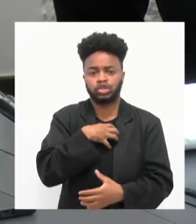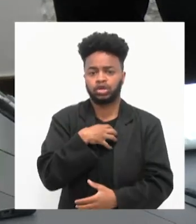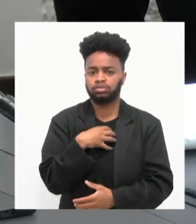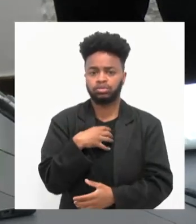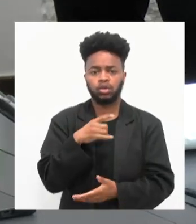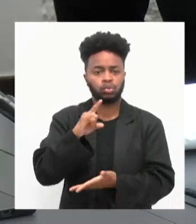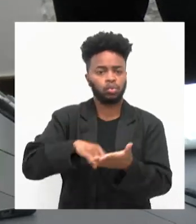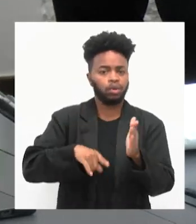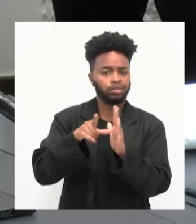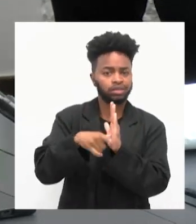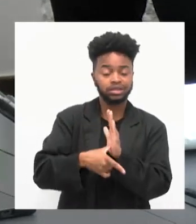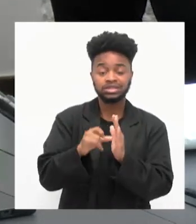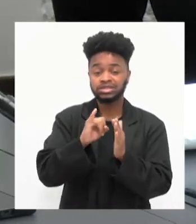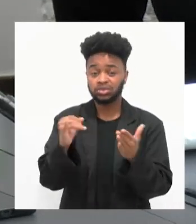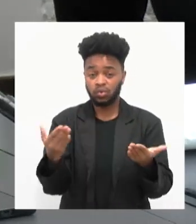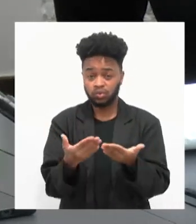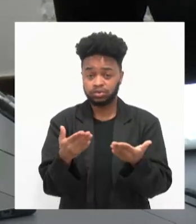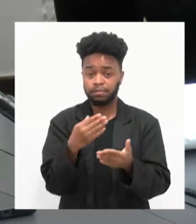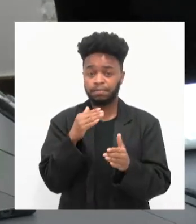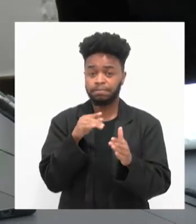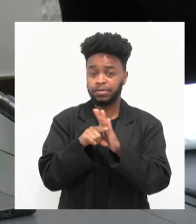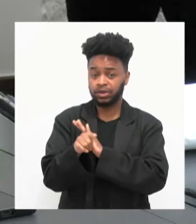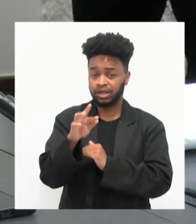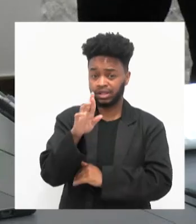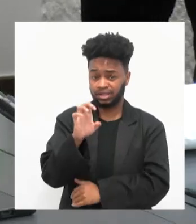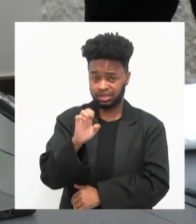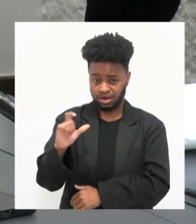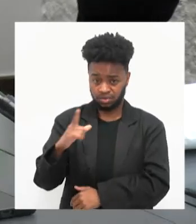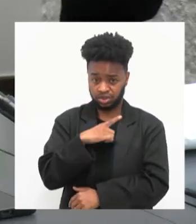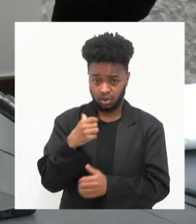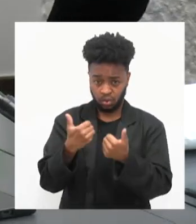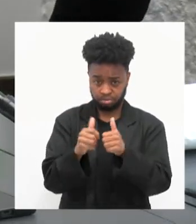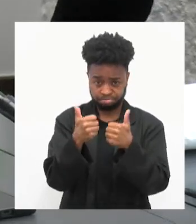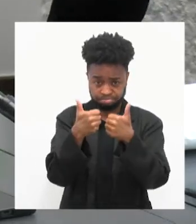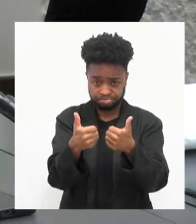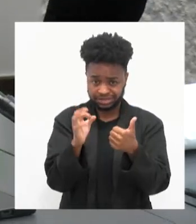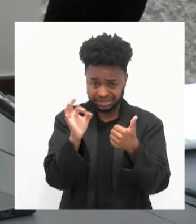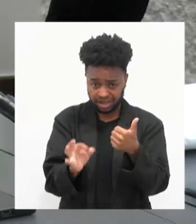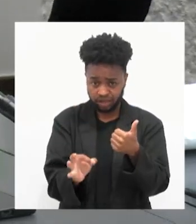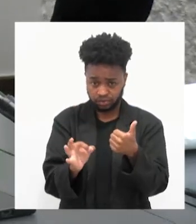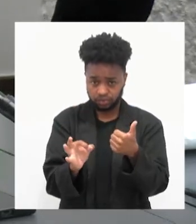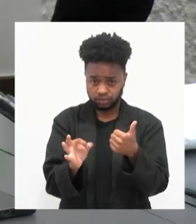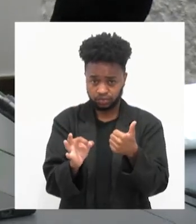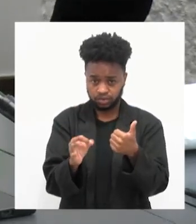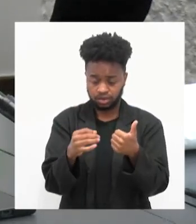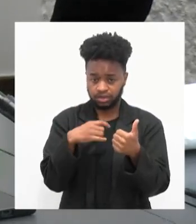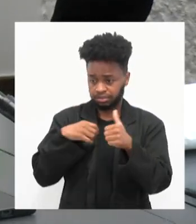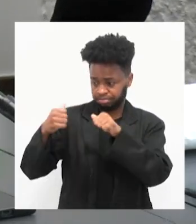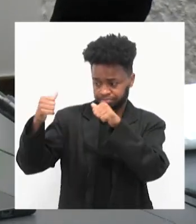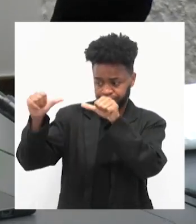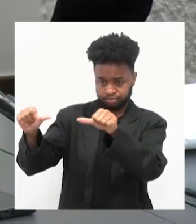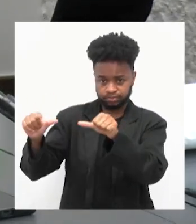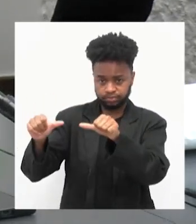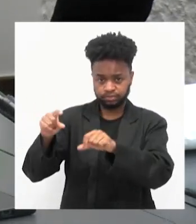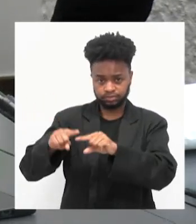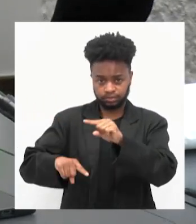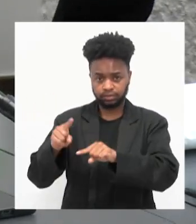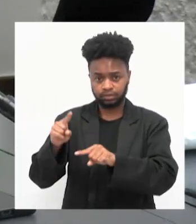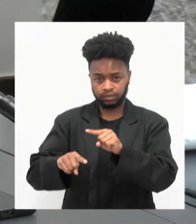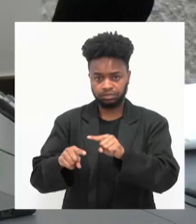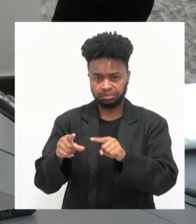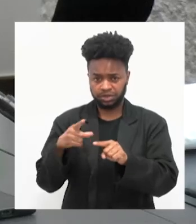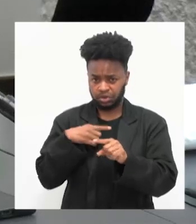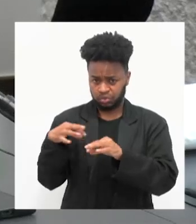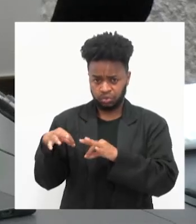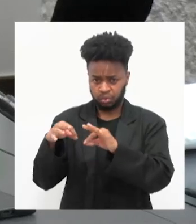Documento atrasado. Se eu perguntar hoje se é Trelto, os ônibus estão regulares? Estão todos eles que estão lá com o seu adesivozinho lá, o Intermunicipal DC, estão todos